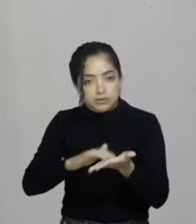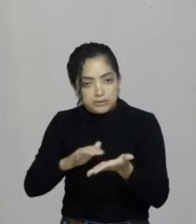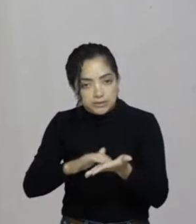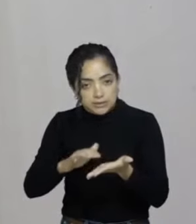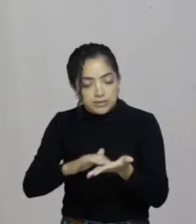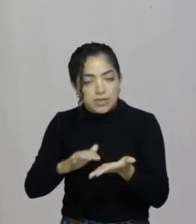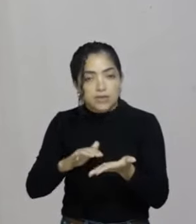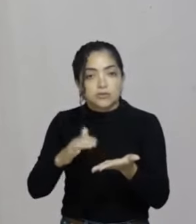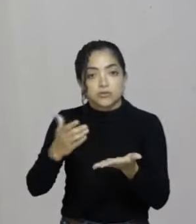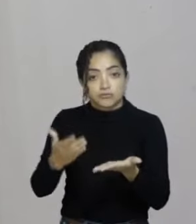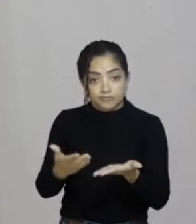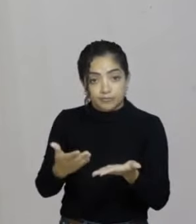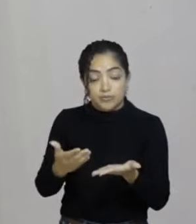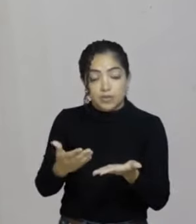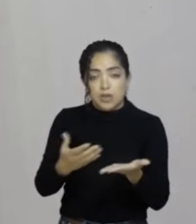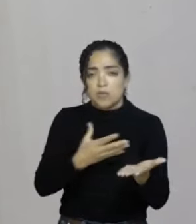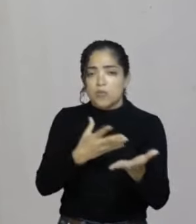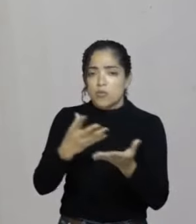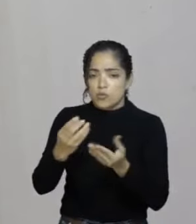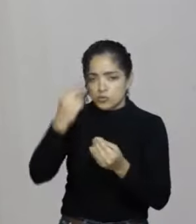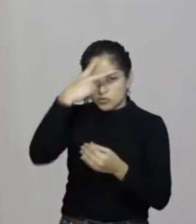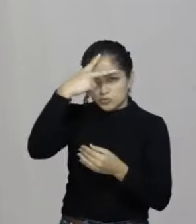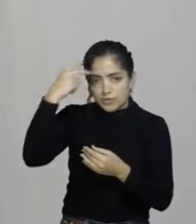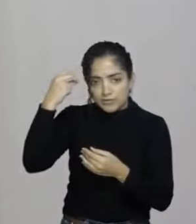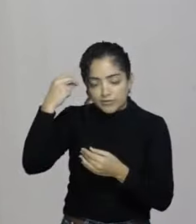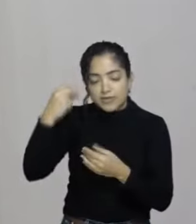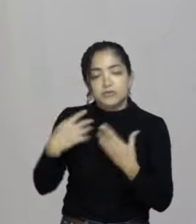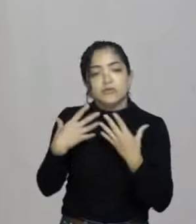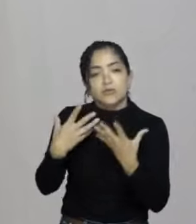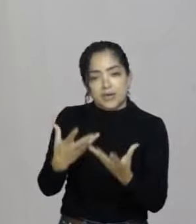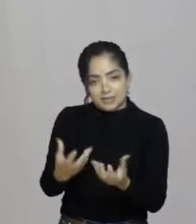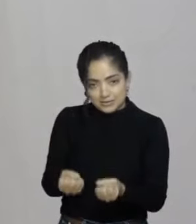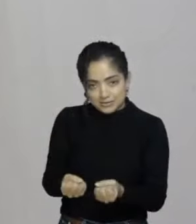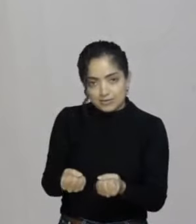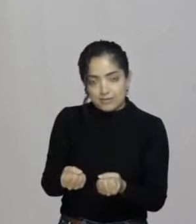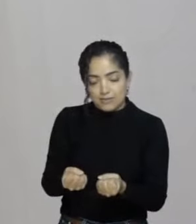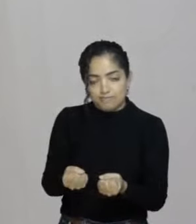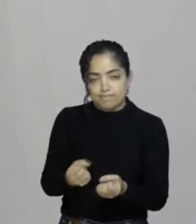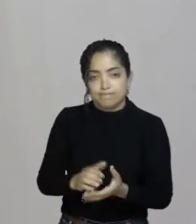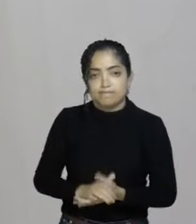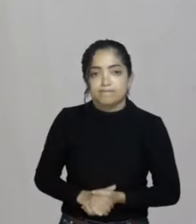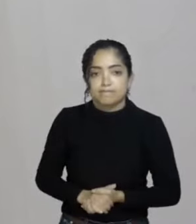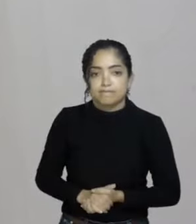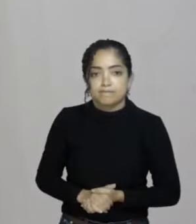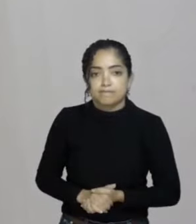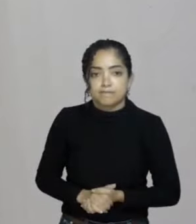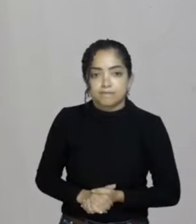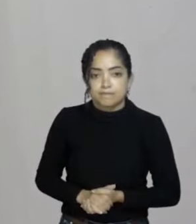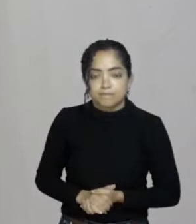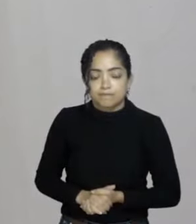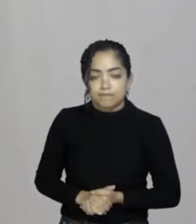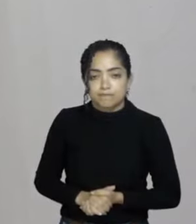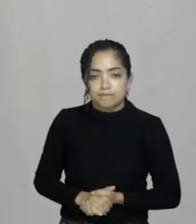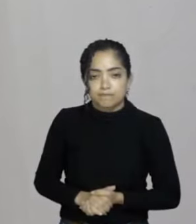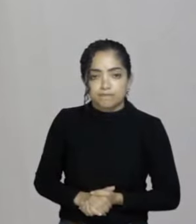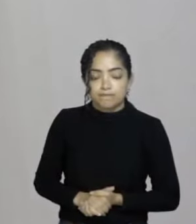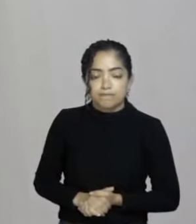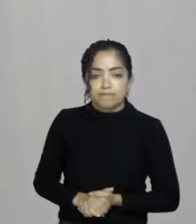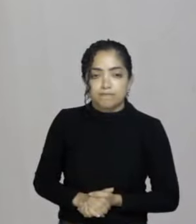e eu tenho certeza que muitos prefeitos irão adotar essa nova prática deputado Carlos Humberto de Ivan